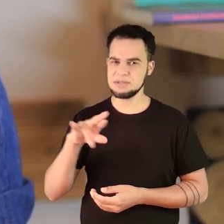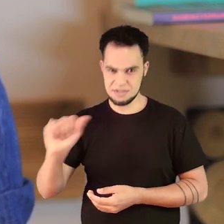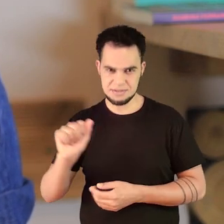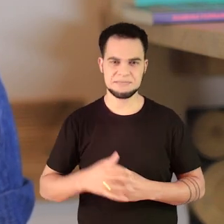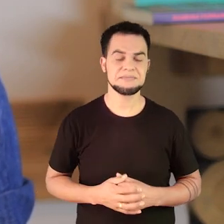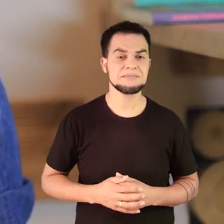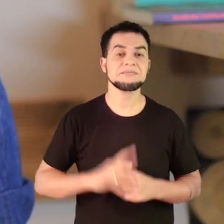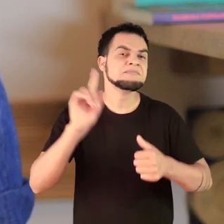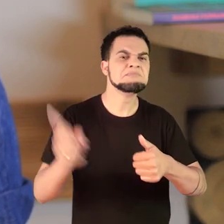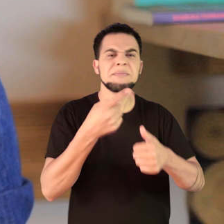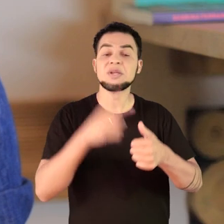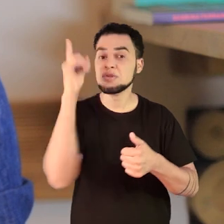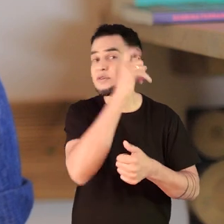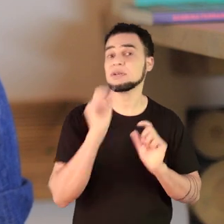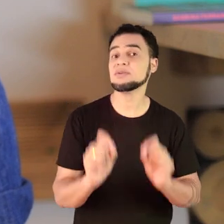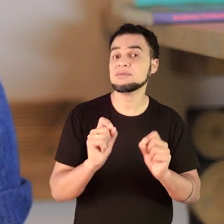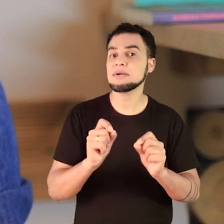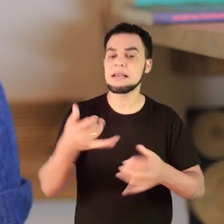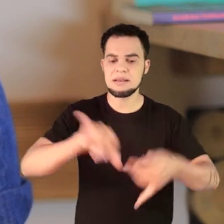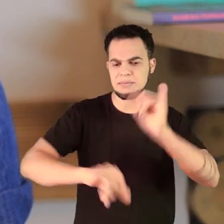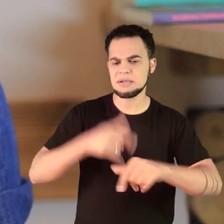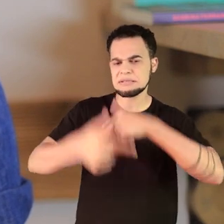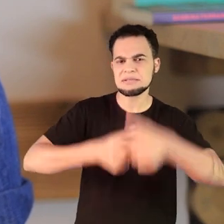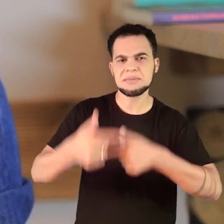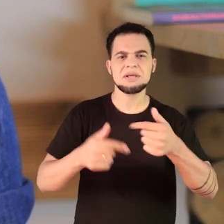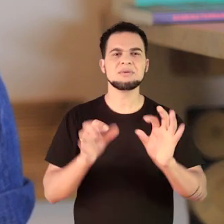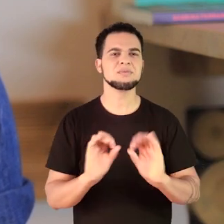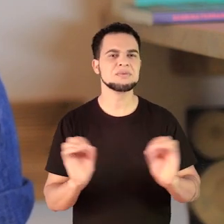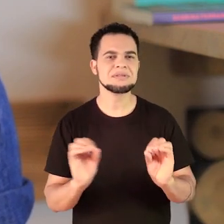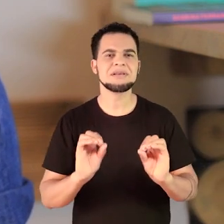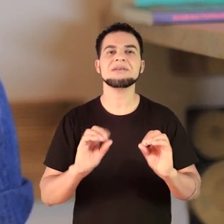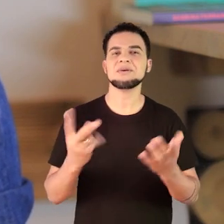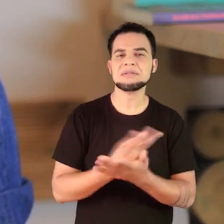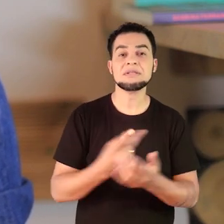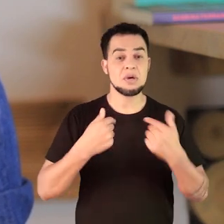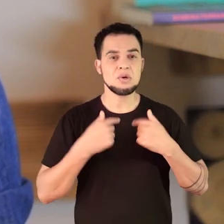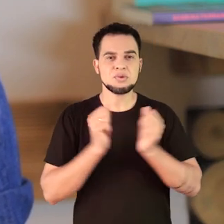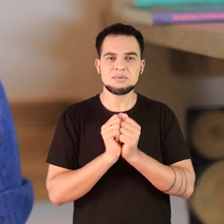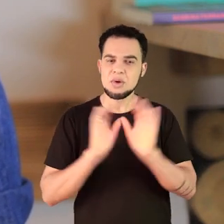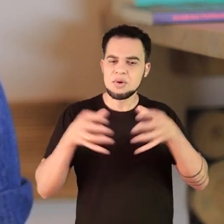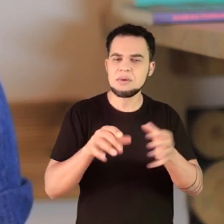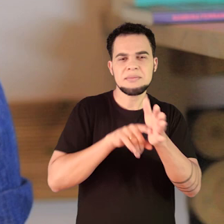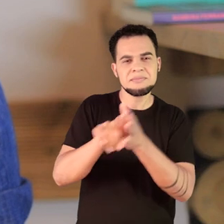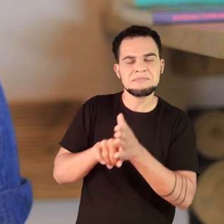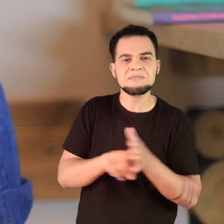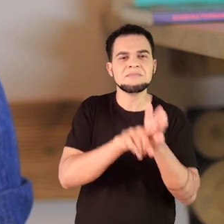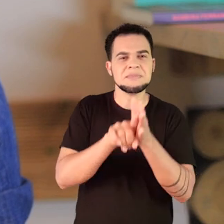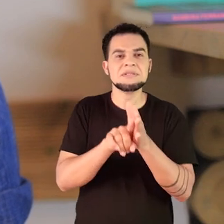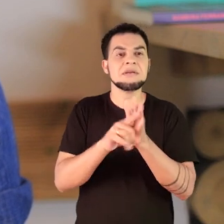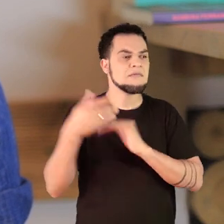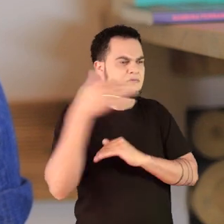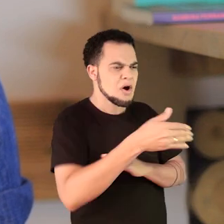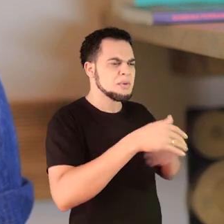primeira grande dificuldade é não ter um laboratório montado para trabalhar, o que ocasionou de eu e meu grupo de pesquisa irmos até o depósito